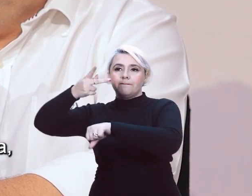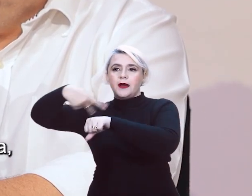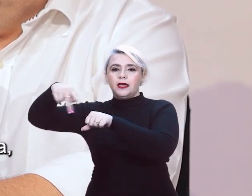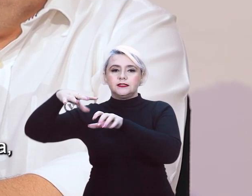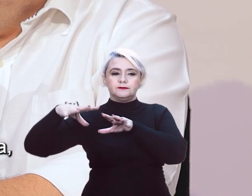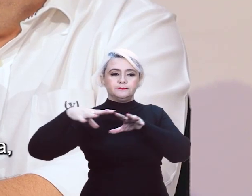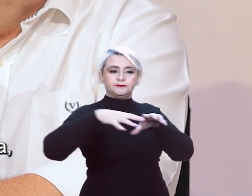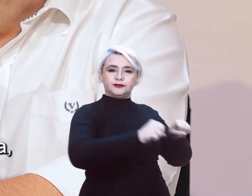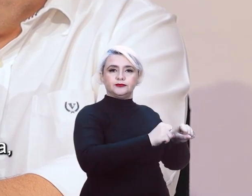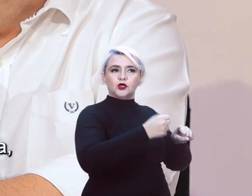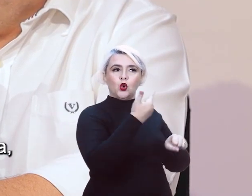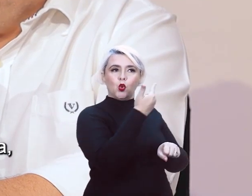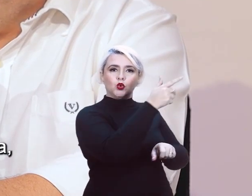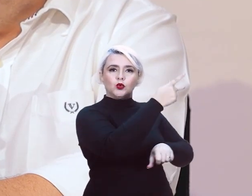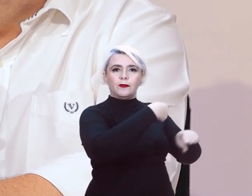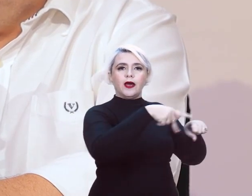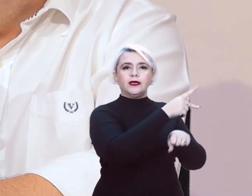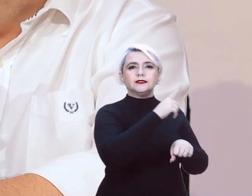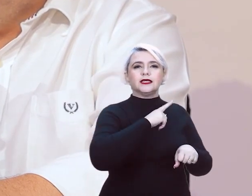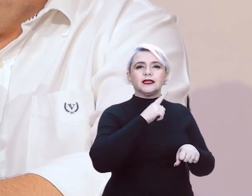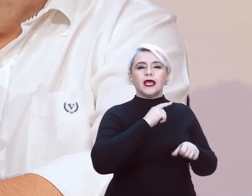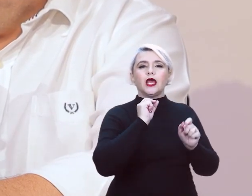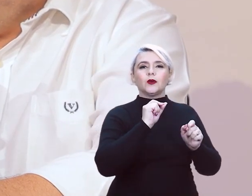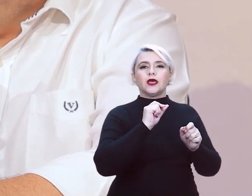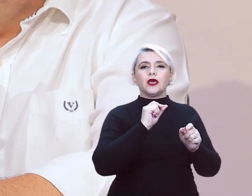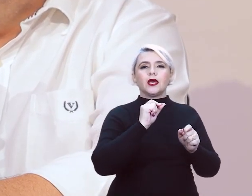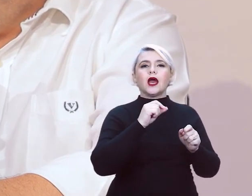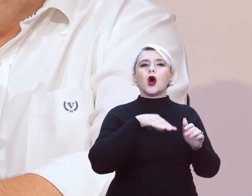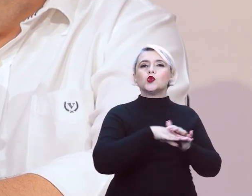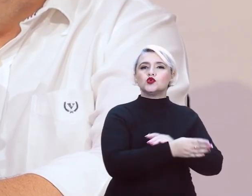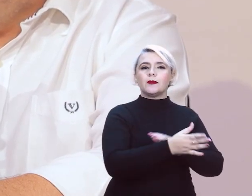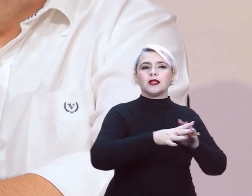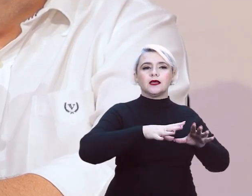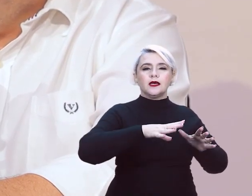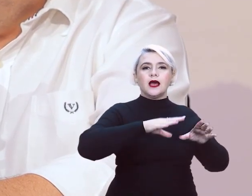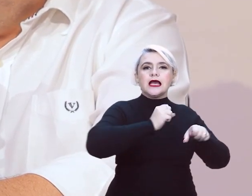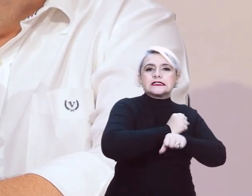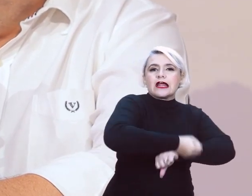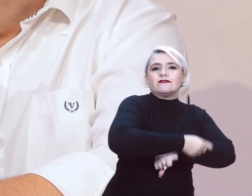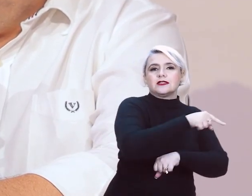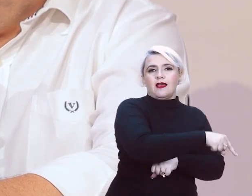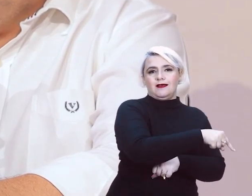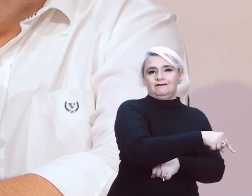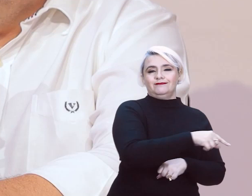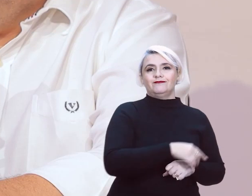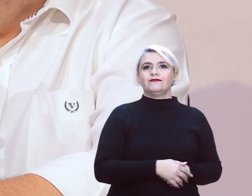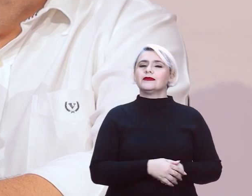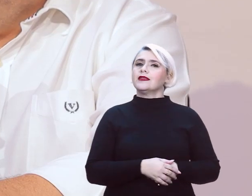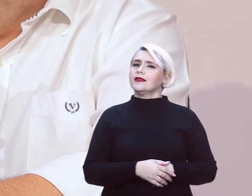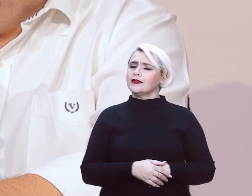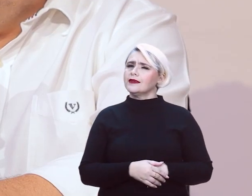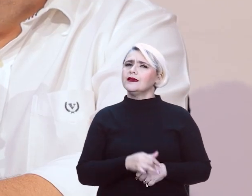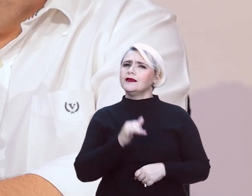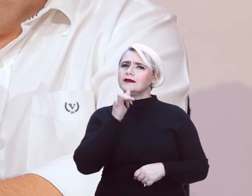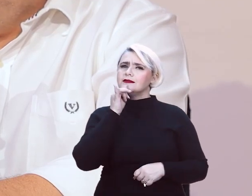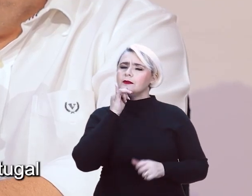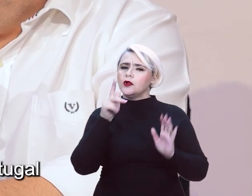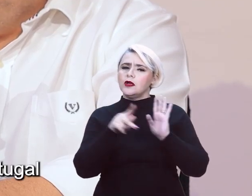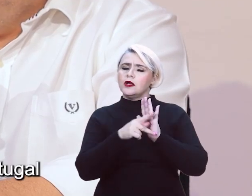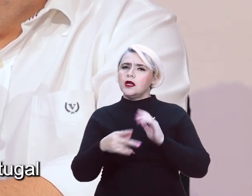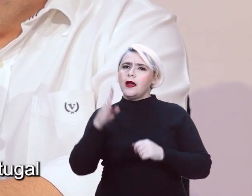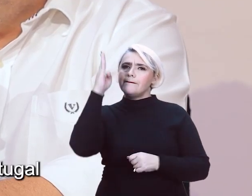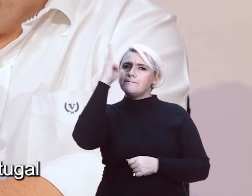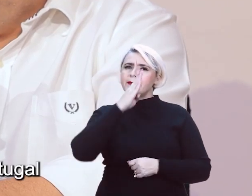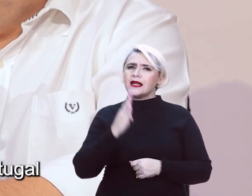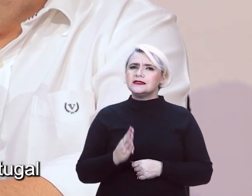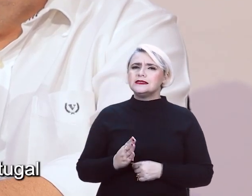a outra, ela tinha por hábito escravizar os dominados. No caso do Brasil e